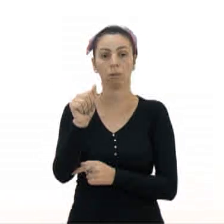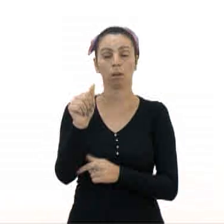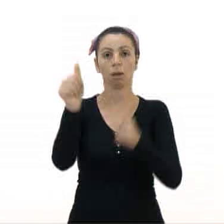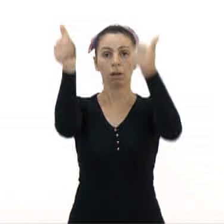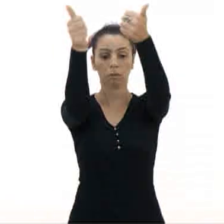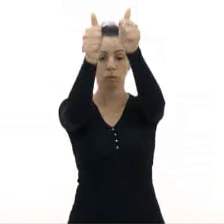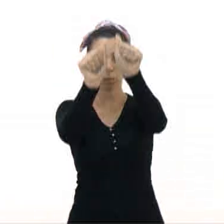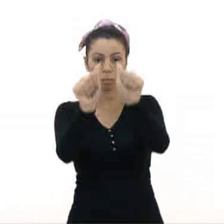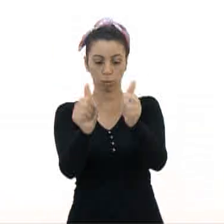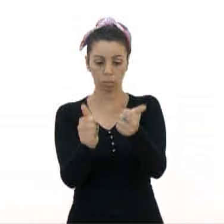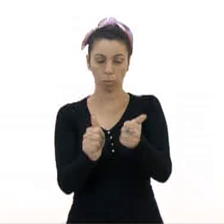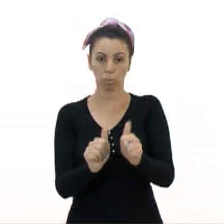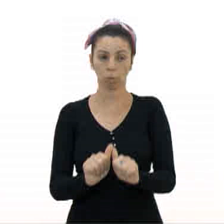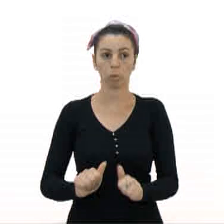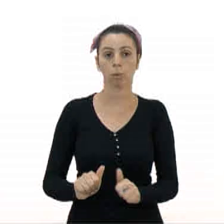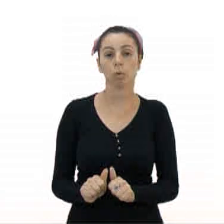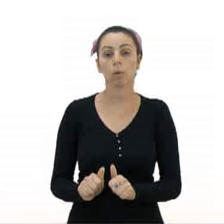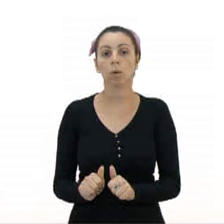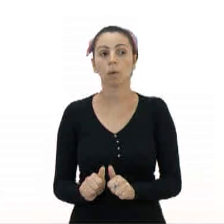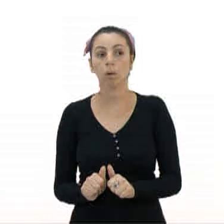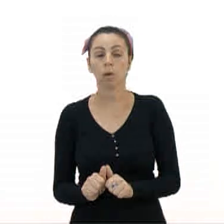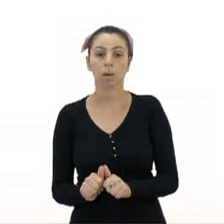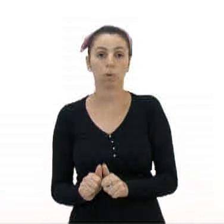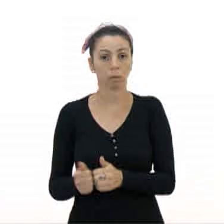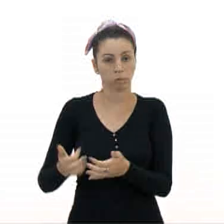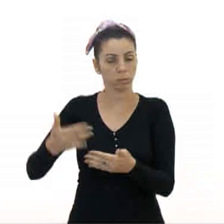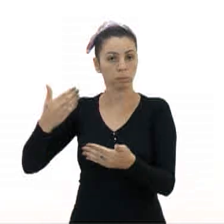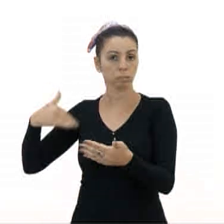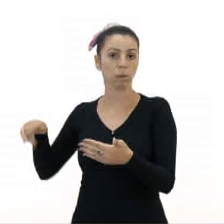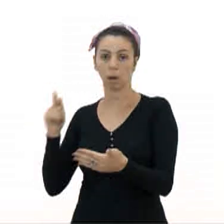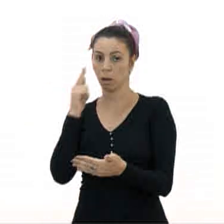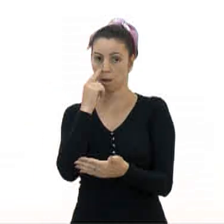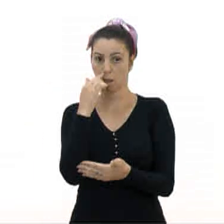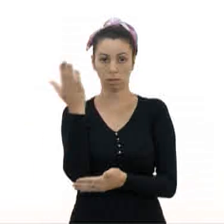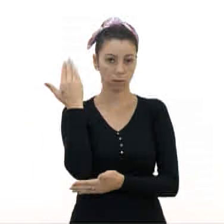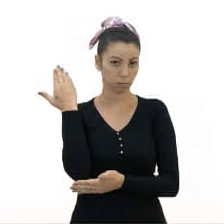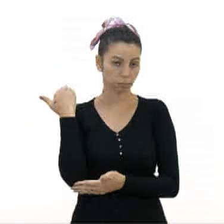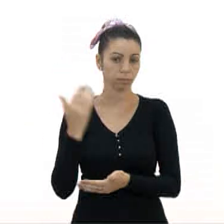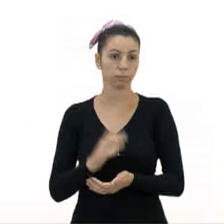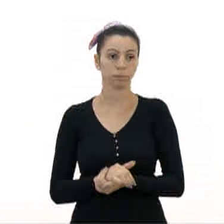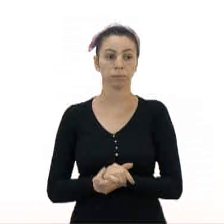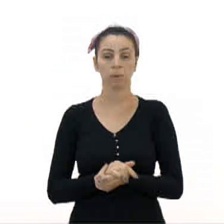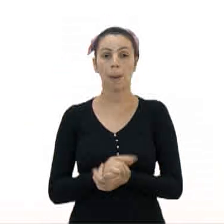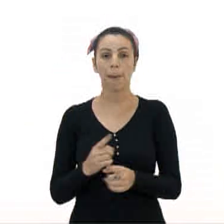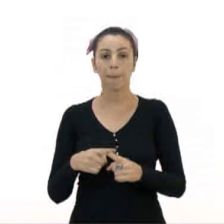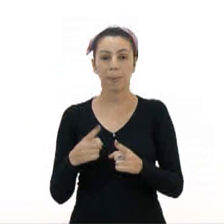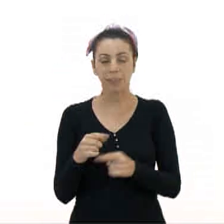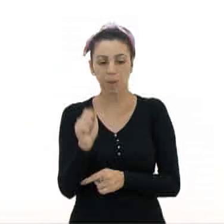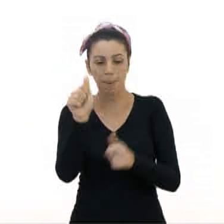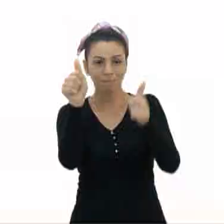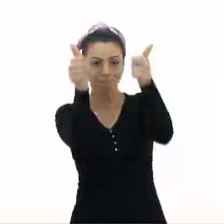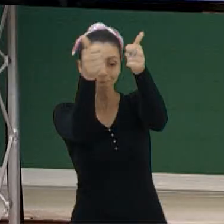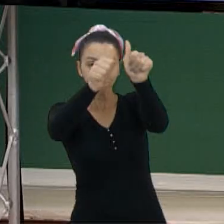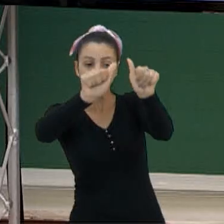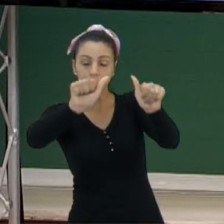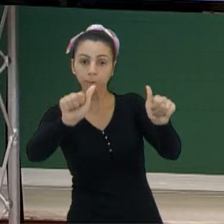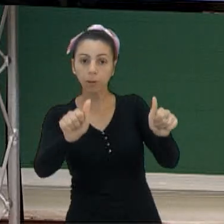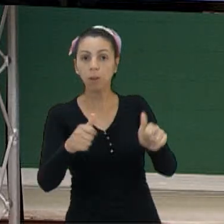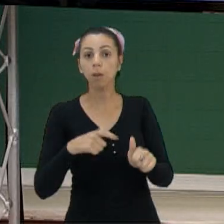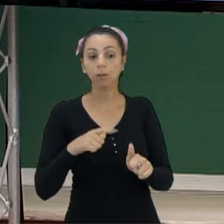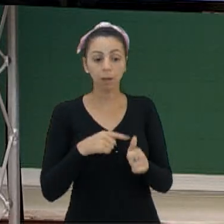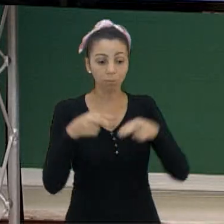né? Que também vai ser, isso já vem desde a Grécia Antiga, tudo, mas vai ser bem exagerada no Barroco. Por quê? Porque eu